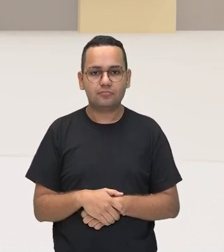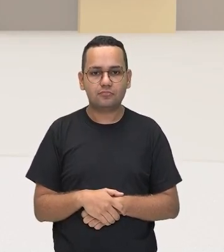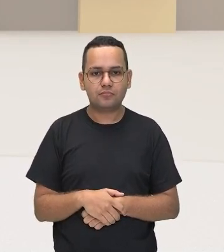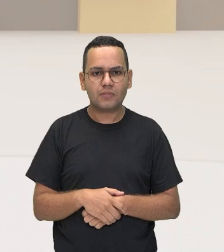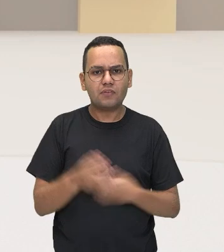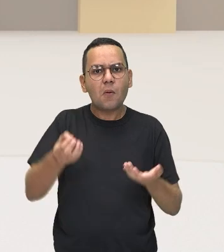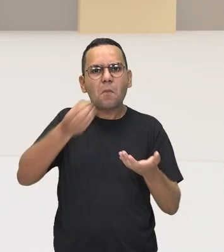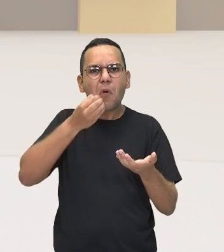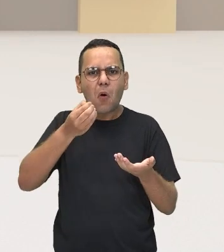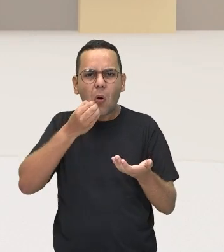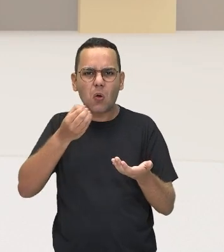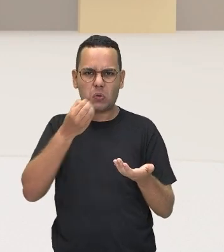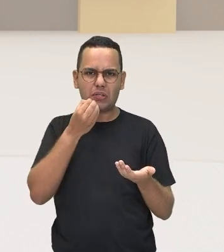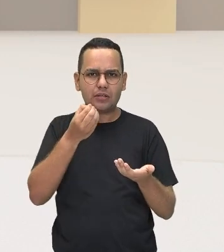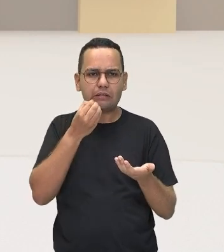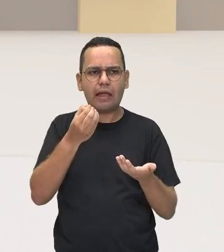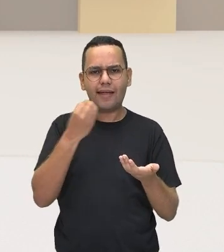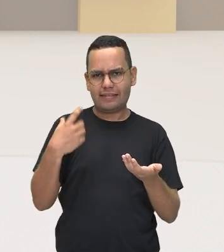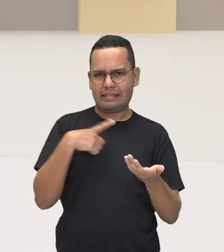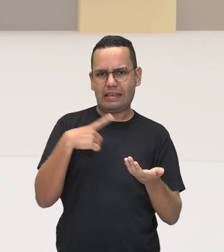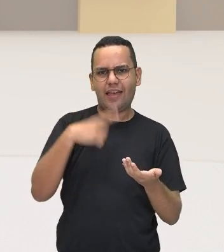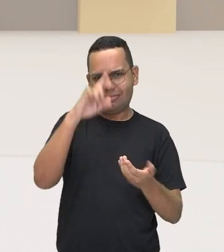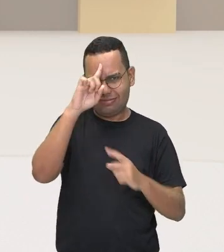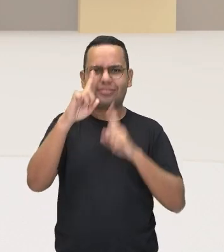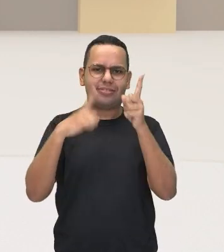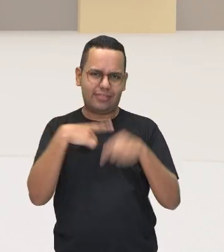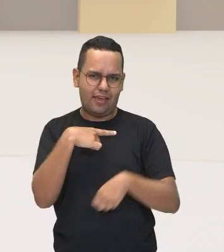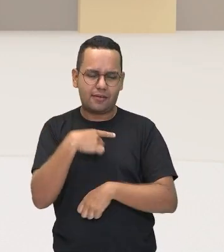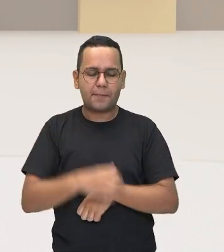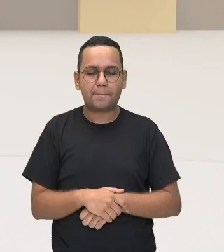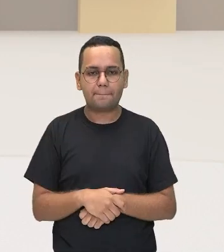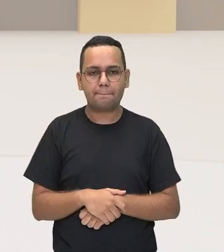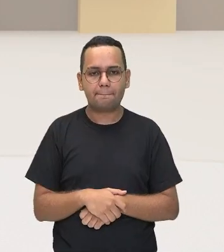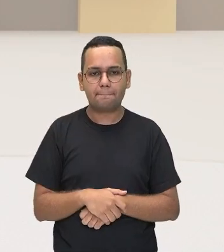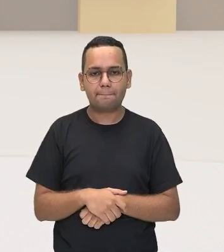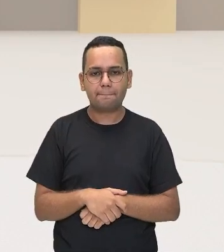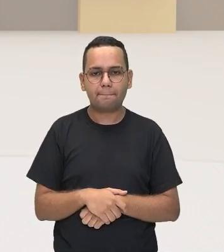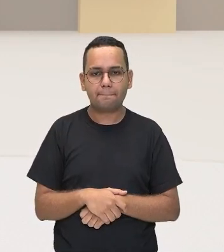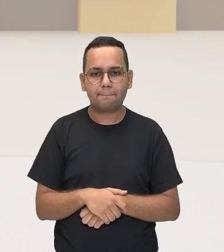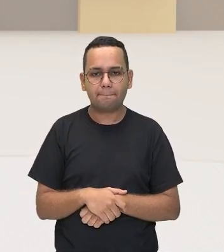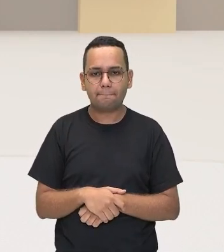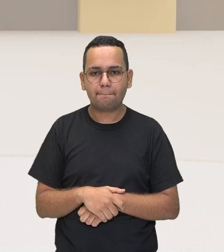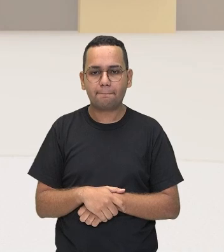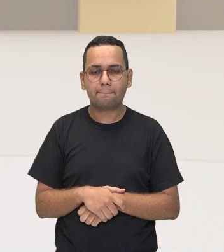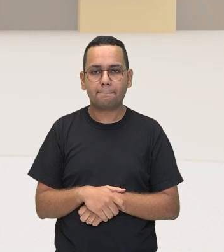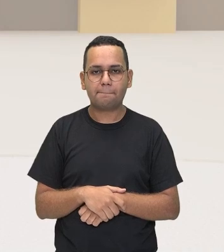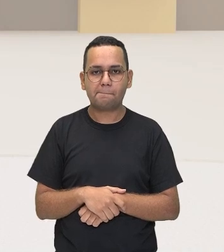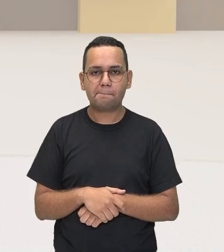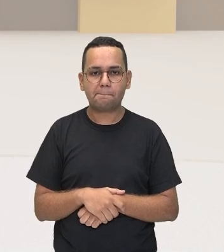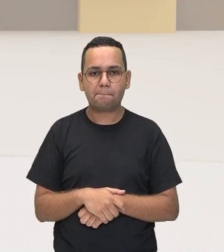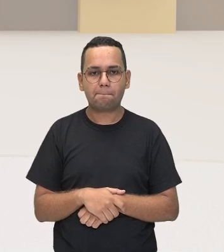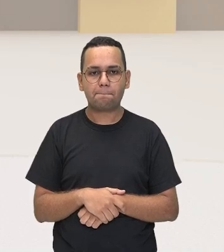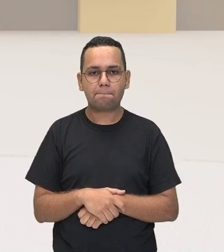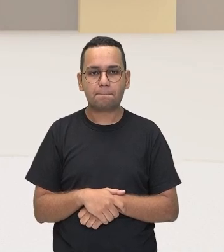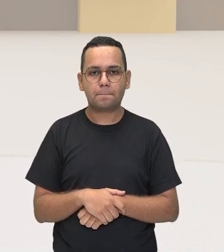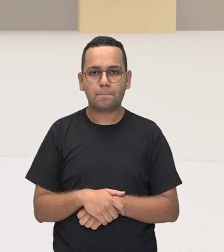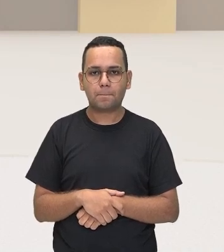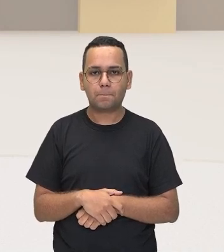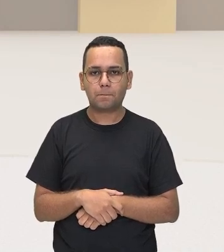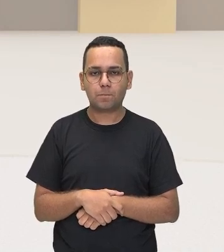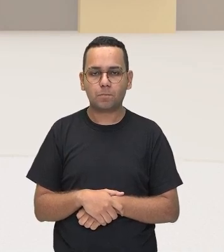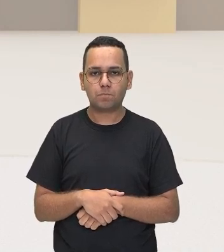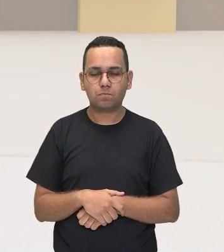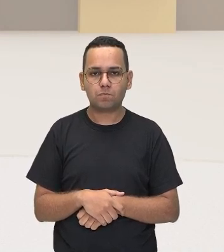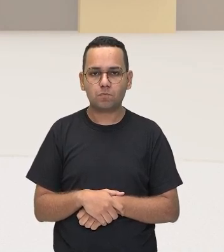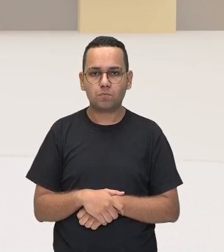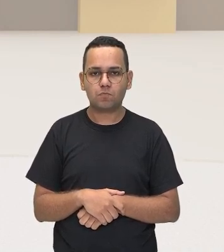elas aparecem quando a gente menos imagina. E ele utiliza pimenta. Olha só. Vamos para mais um, então, né? Olha aí. A